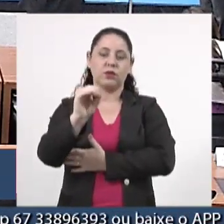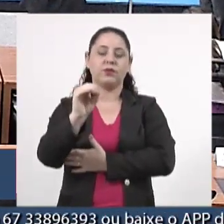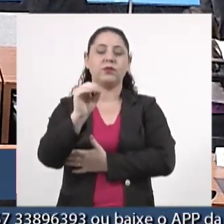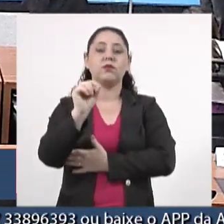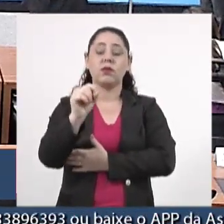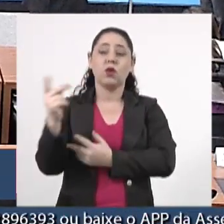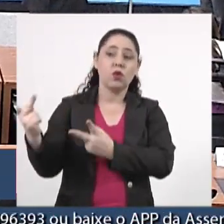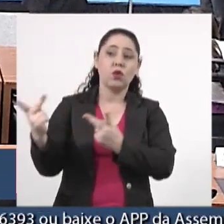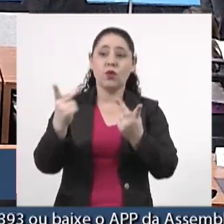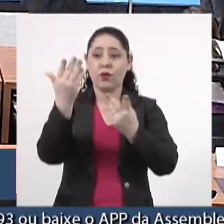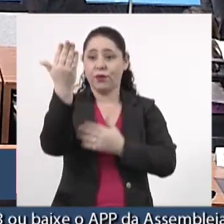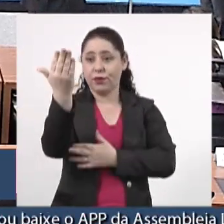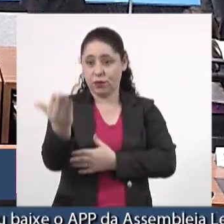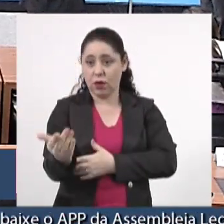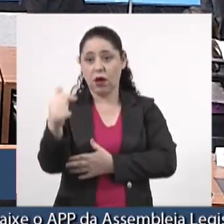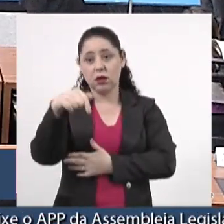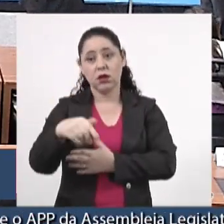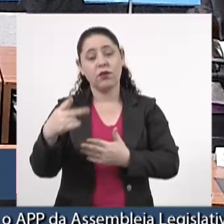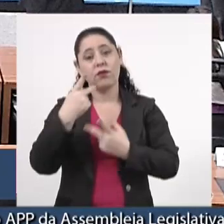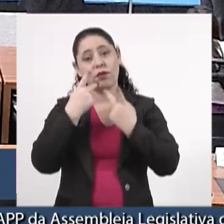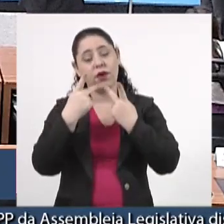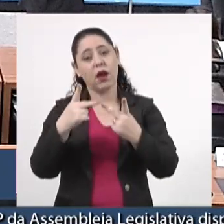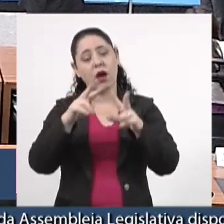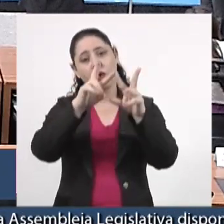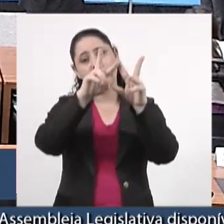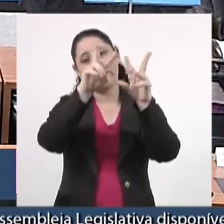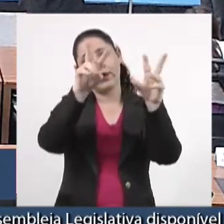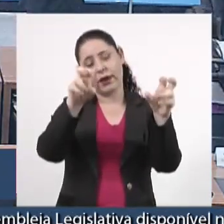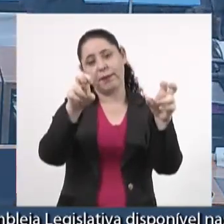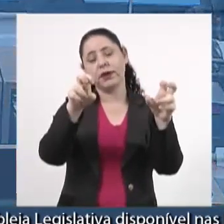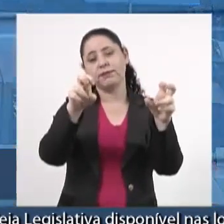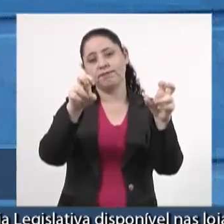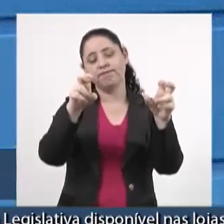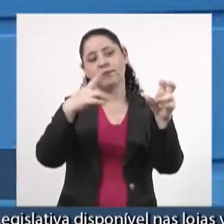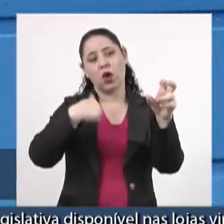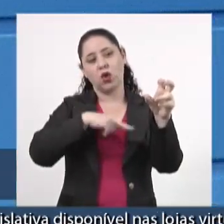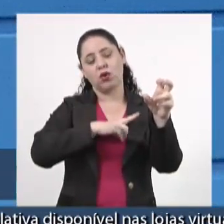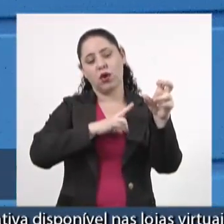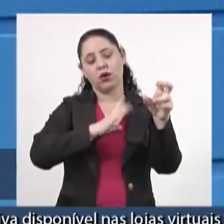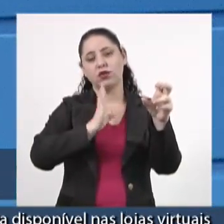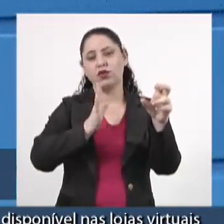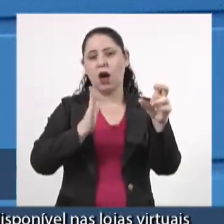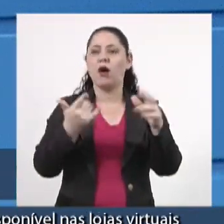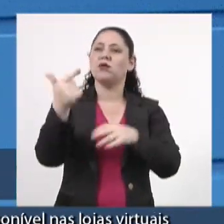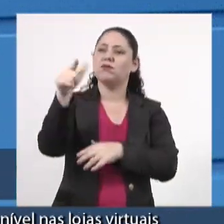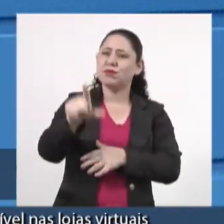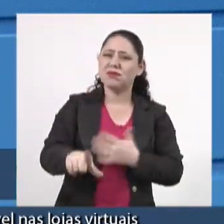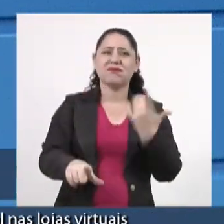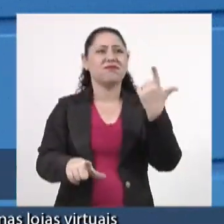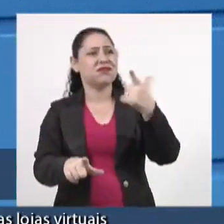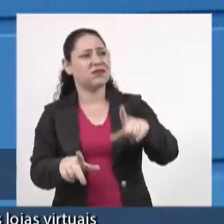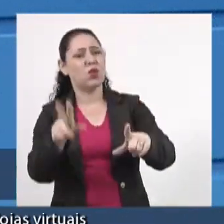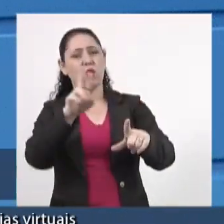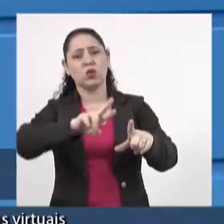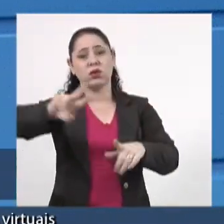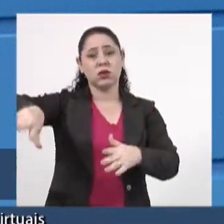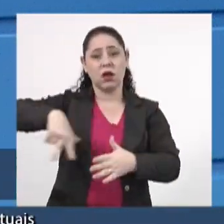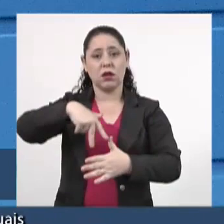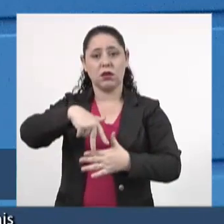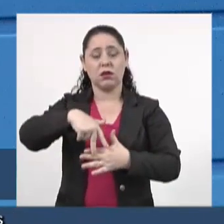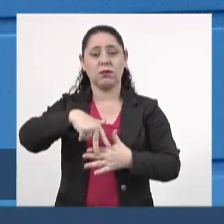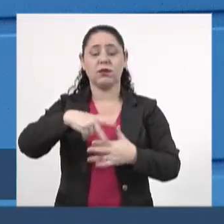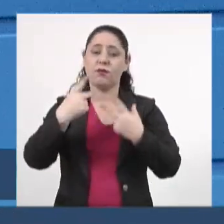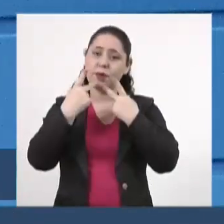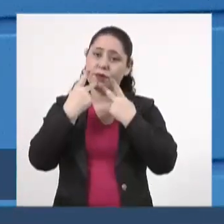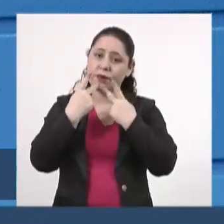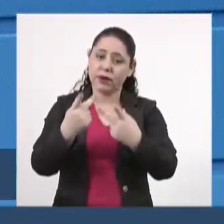ter convidado Vossa Senhoria para estar aqui falando de um assunto que a gente tem recorrentemente usado essa tribuna.